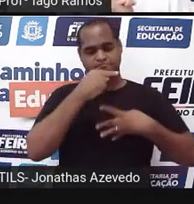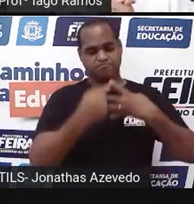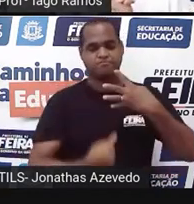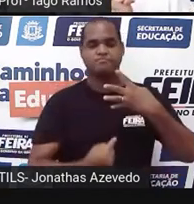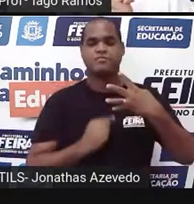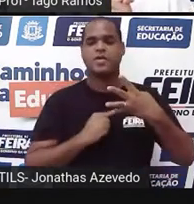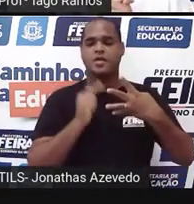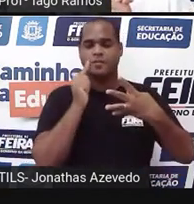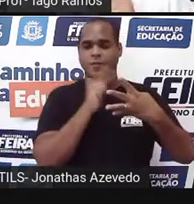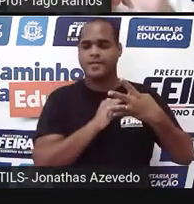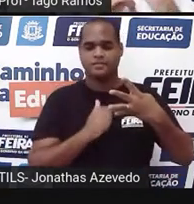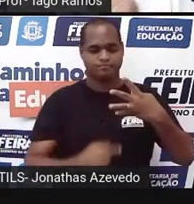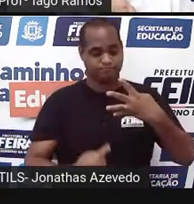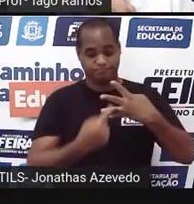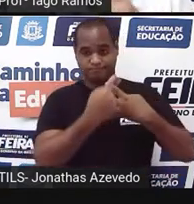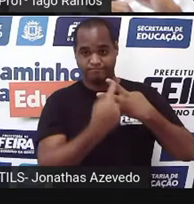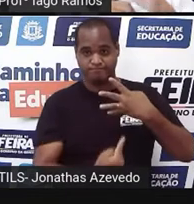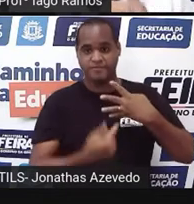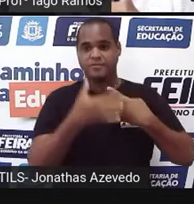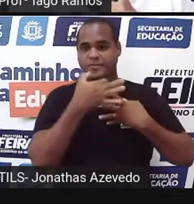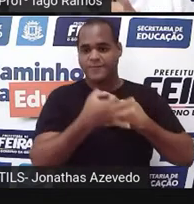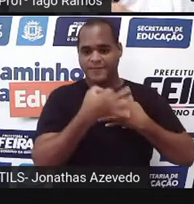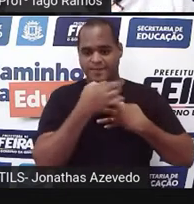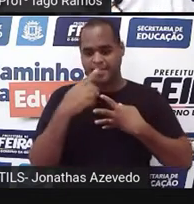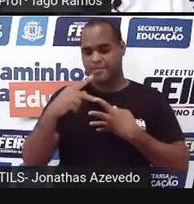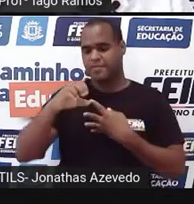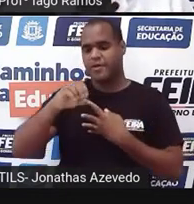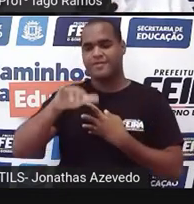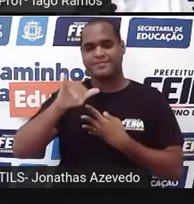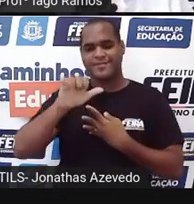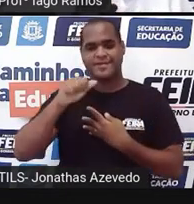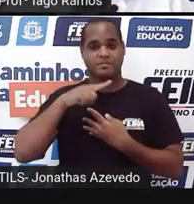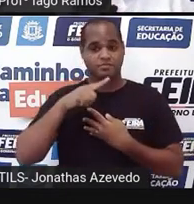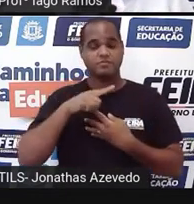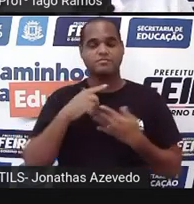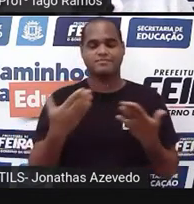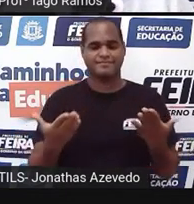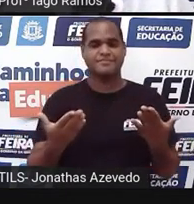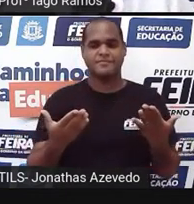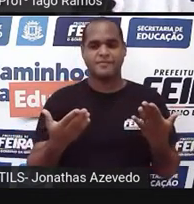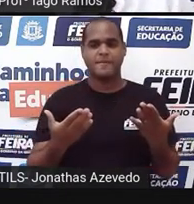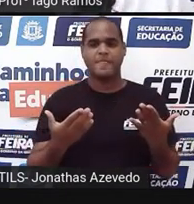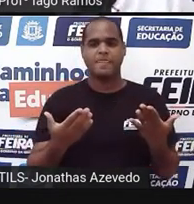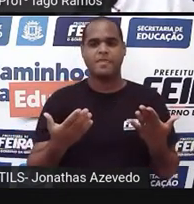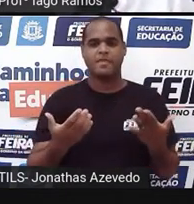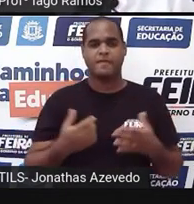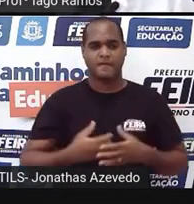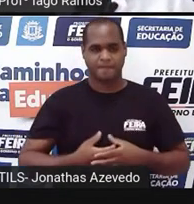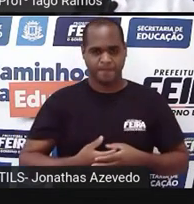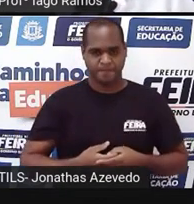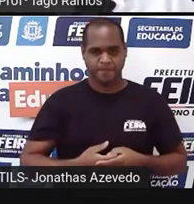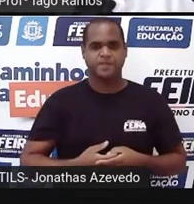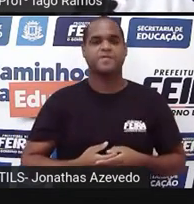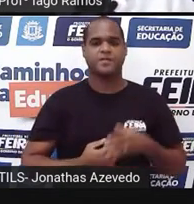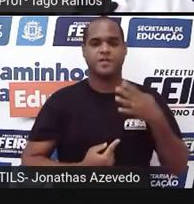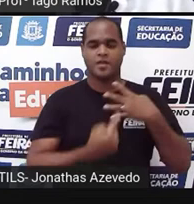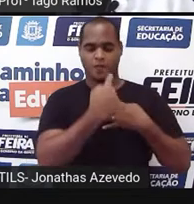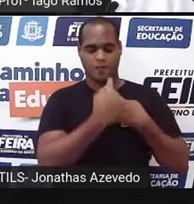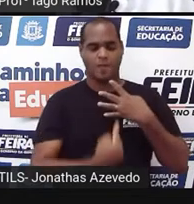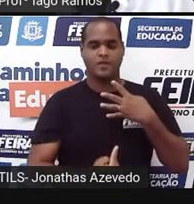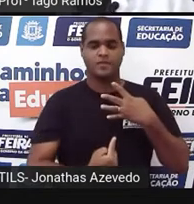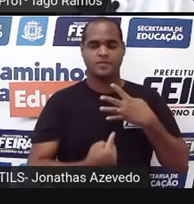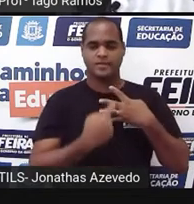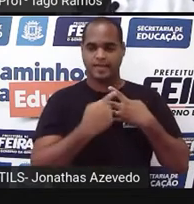Passos né sugeridos por olha olha só né E esses são os quatro